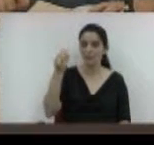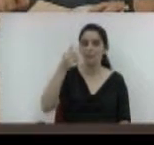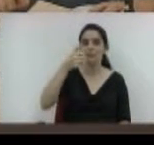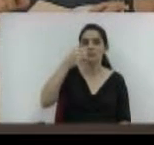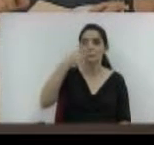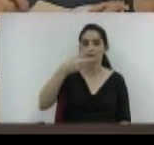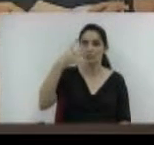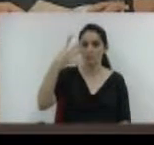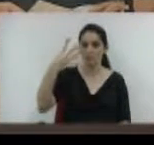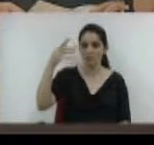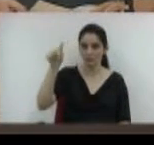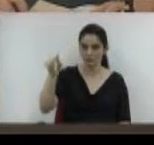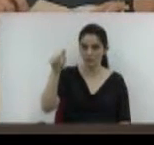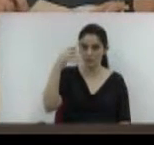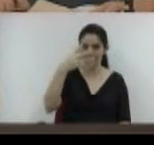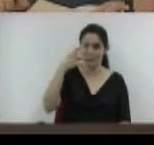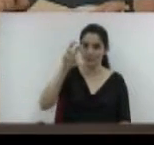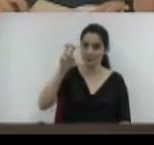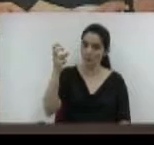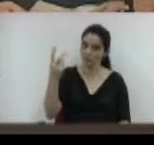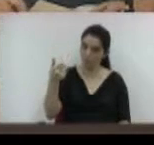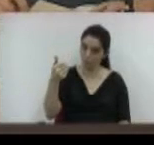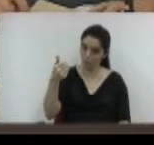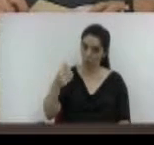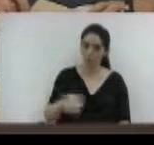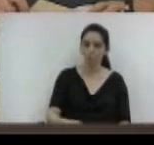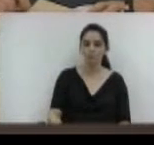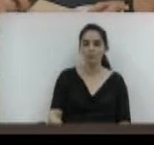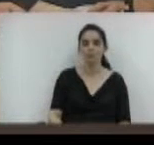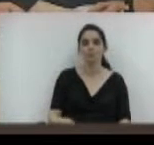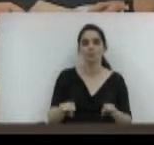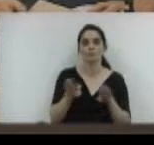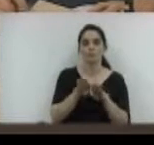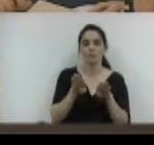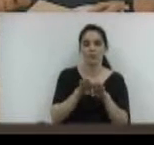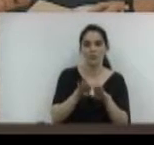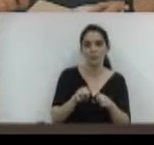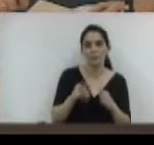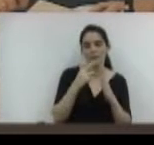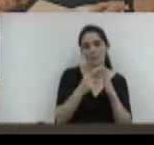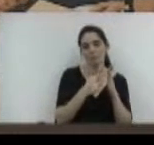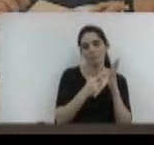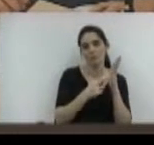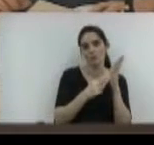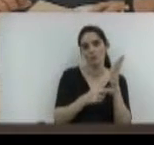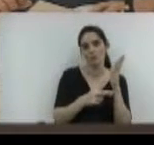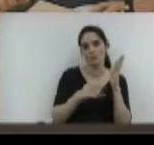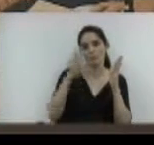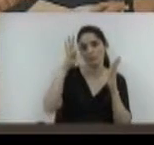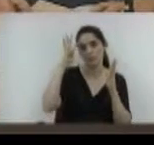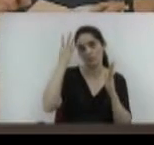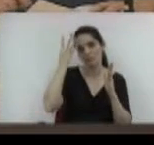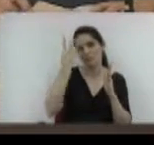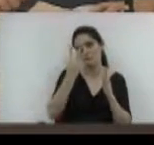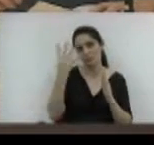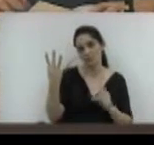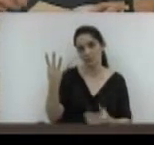347, 351 e seguintes do Regimento Interno, Resolução 44